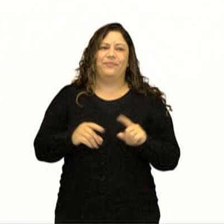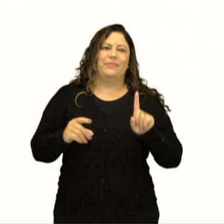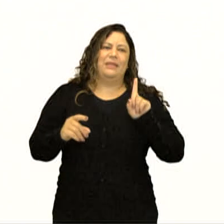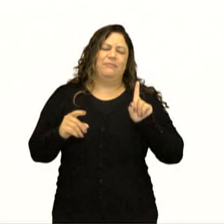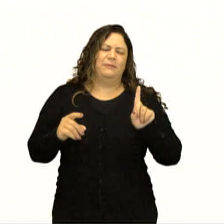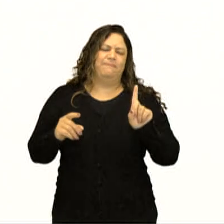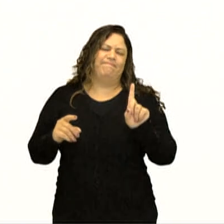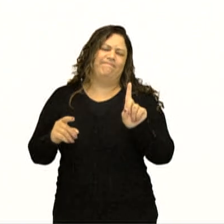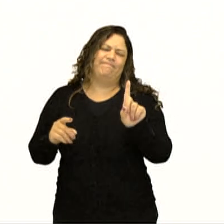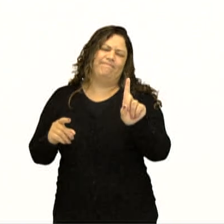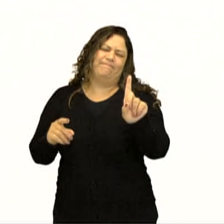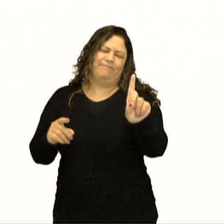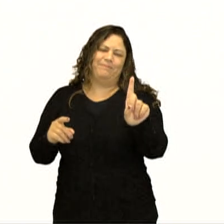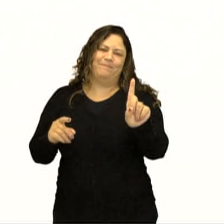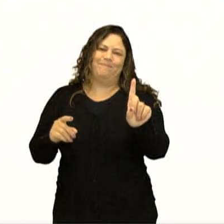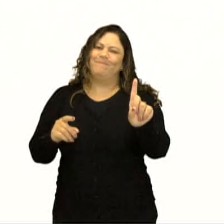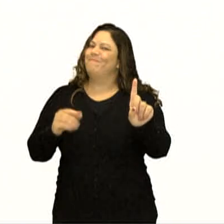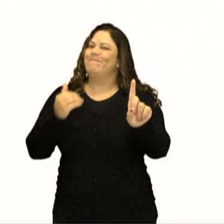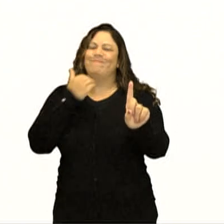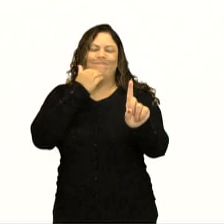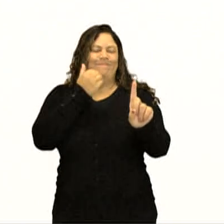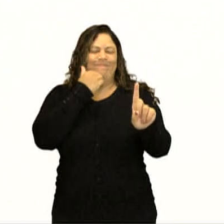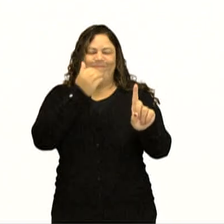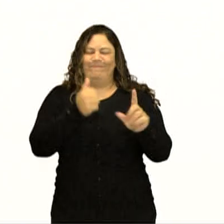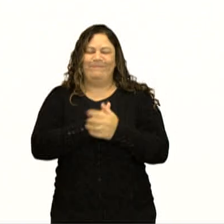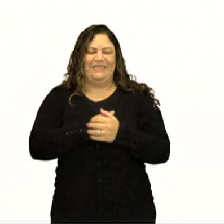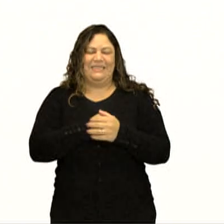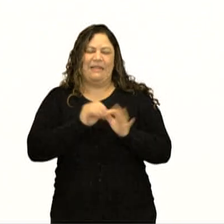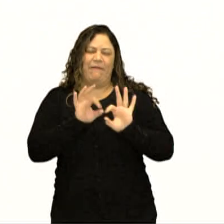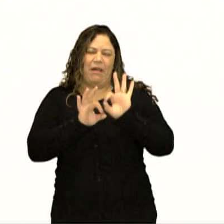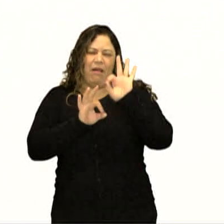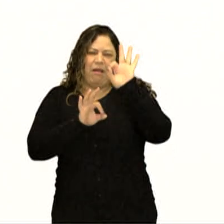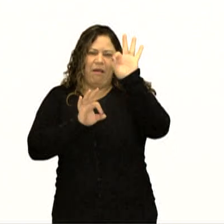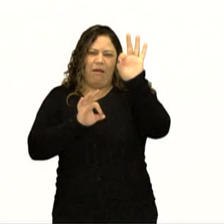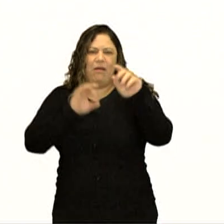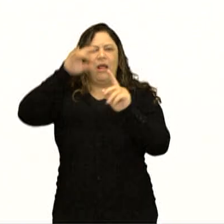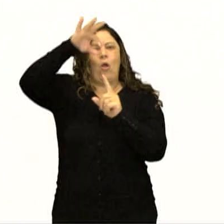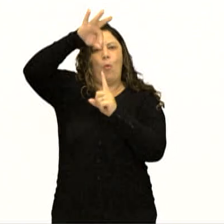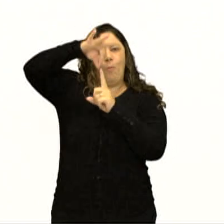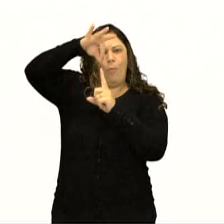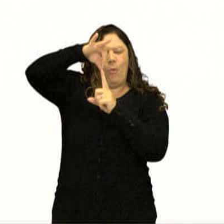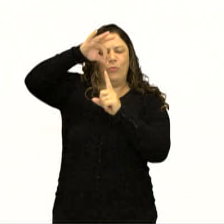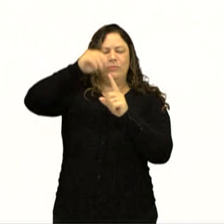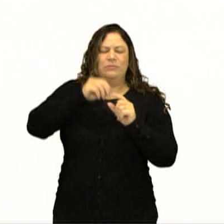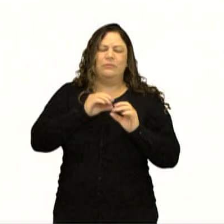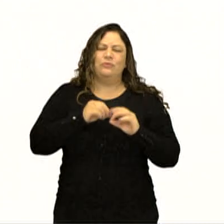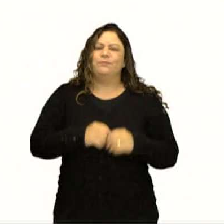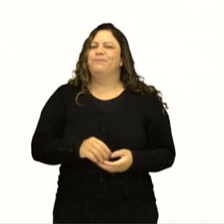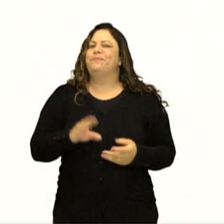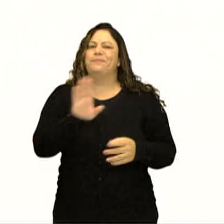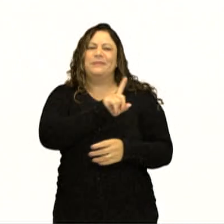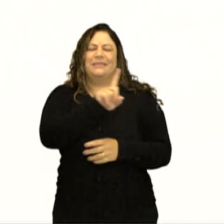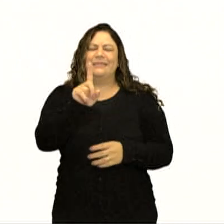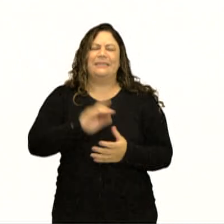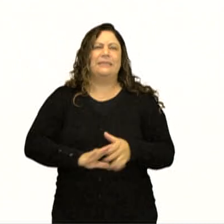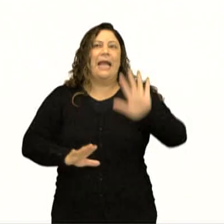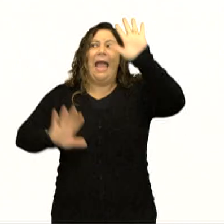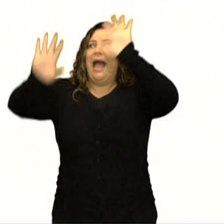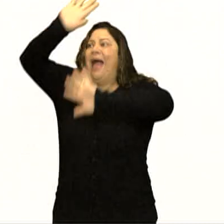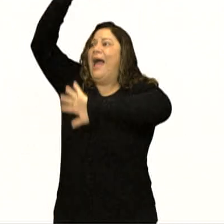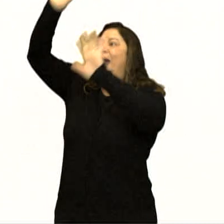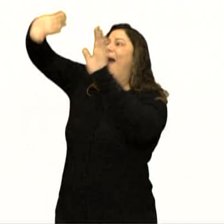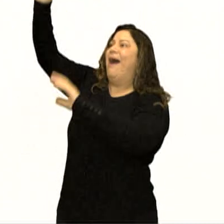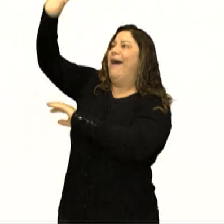estava muito longe e o bonde não parou. E não houve ali à mão um